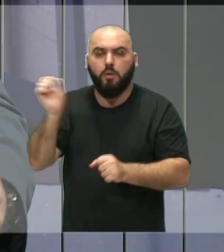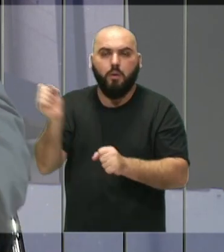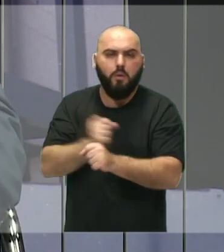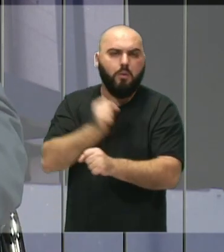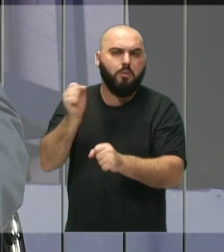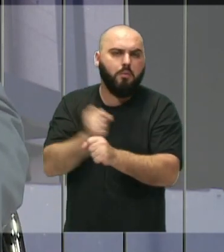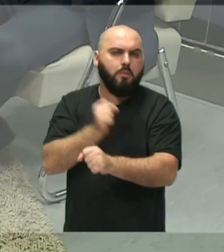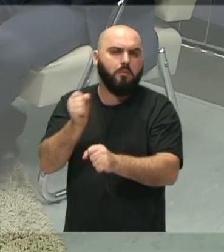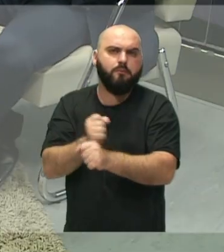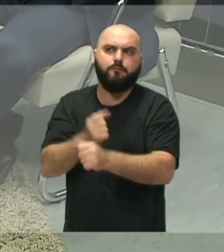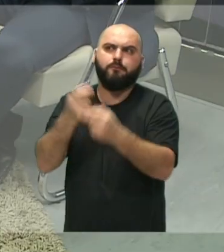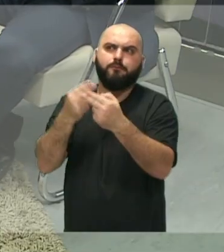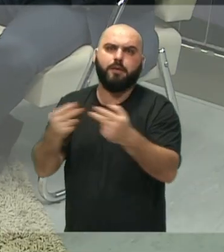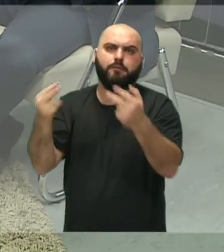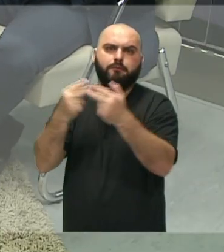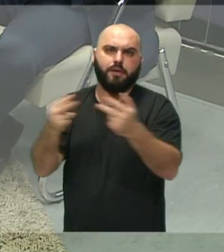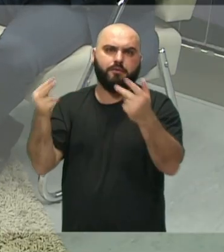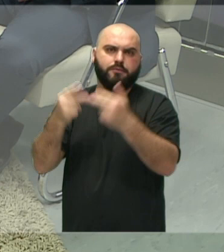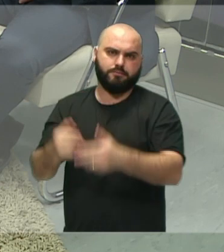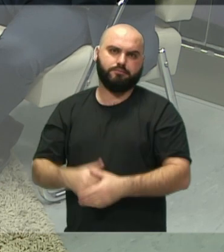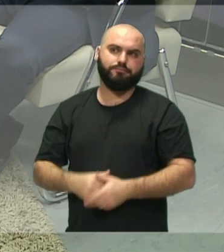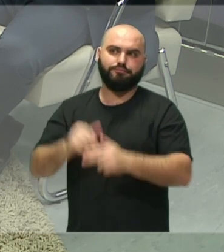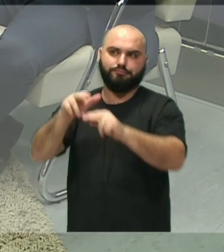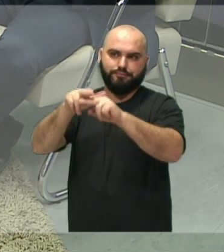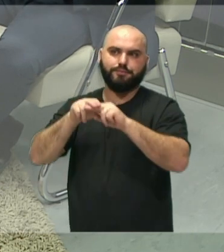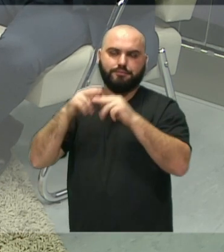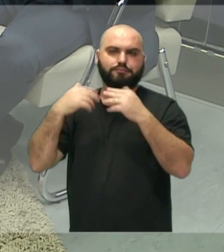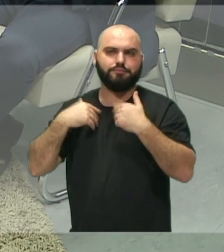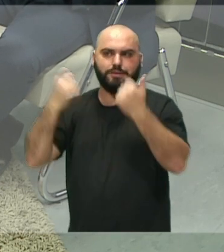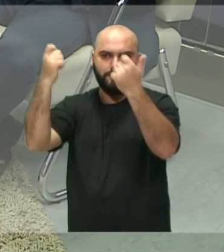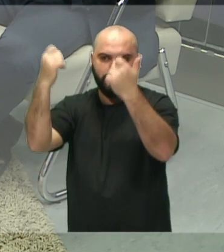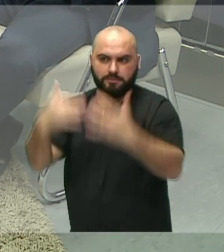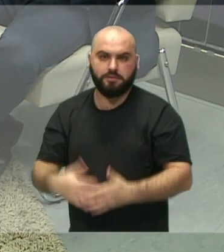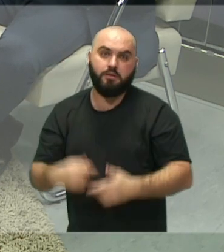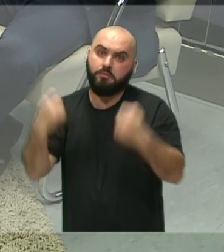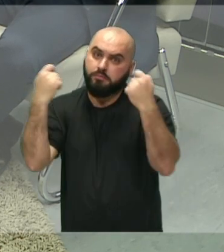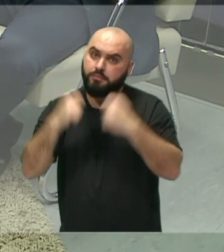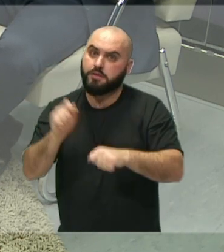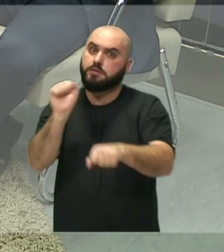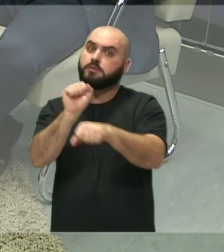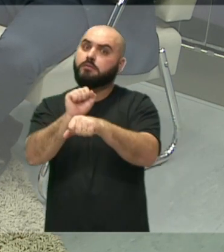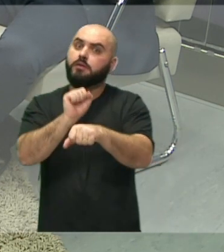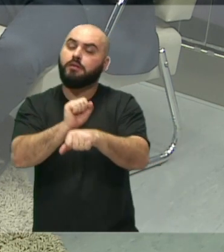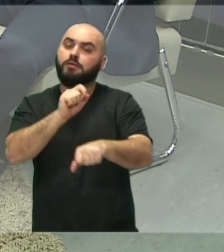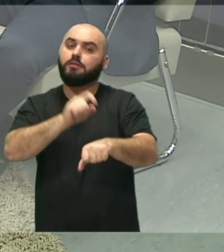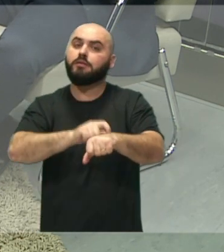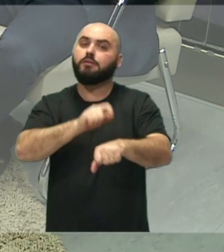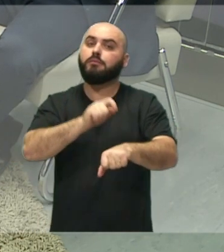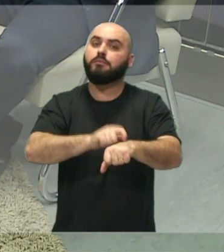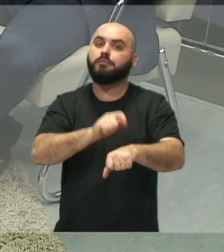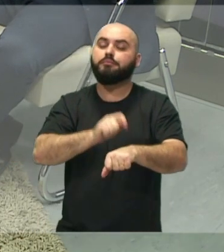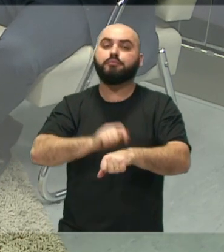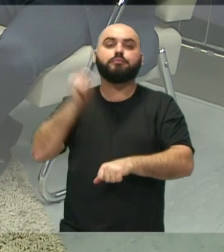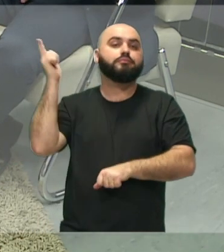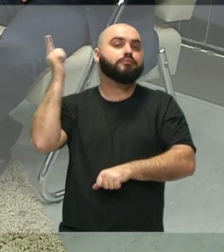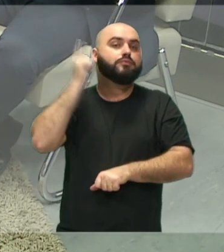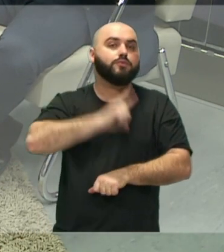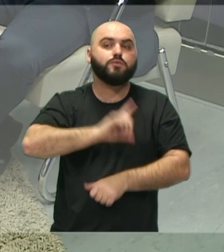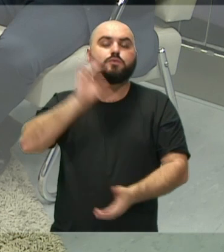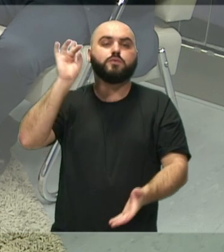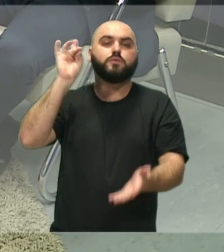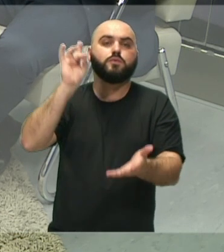E obras, como eu falei, ela requer tempo para a gente poder executar com total satisfação para o